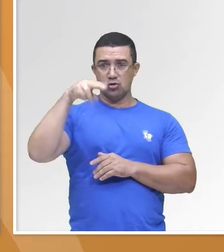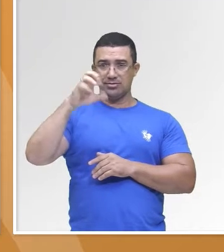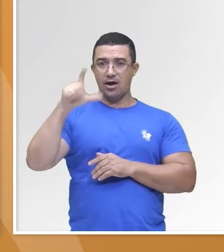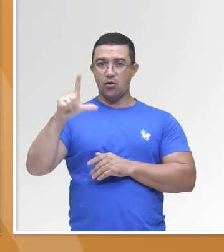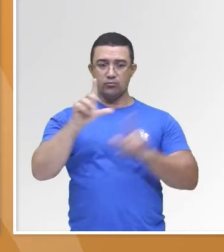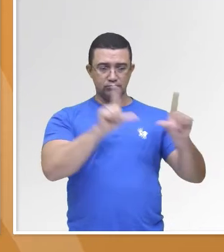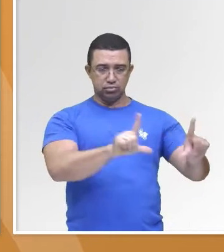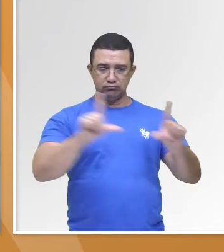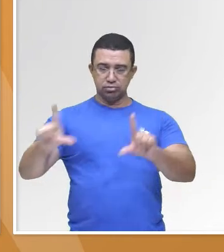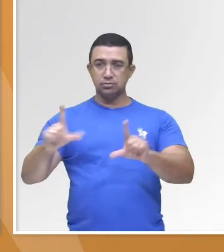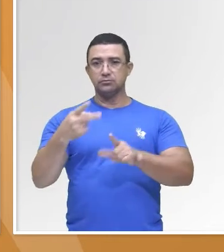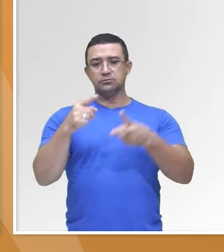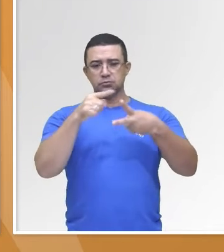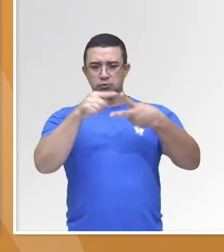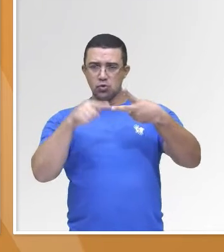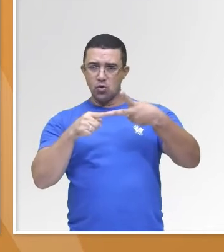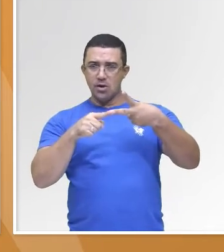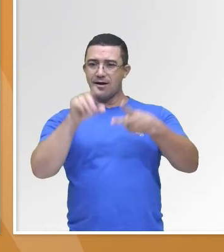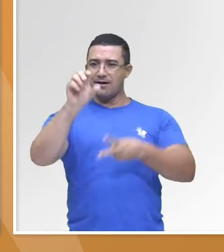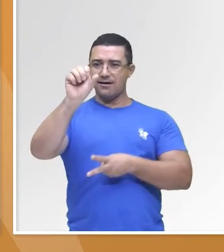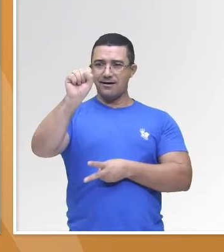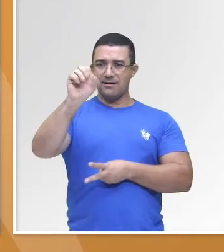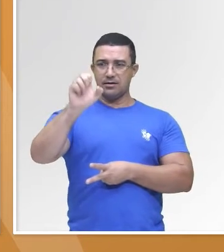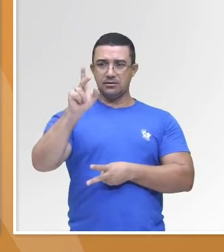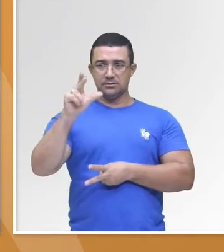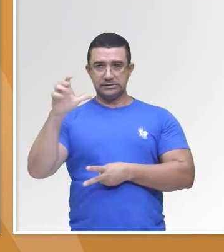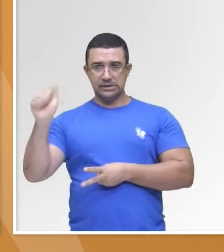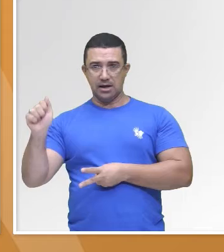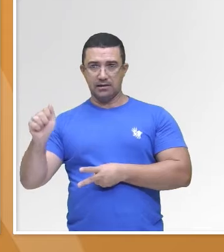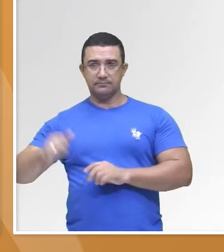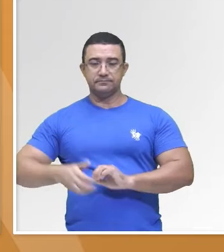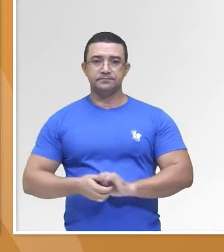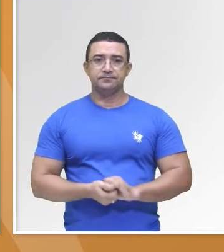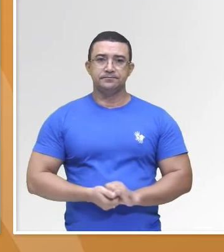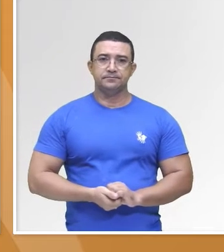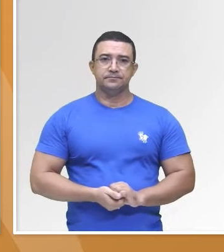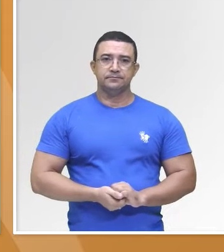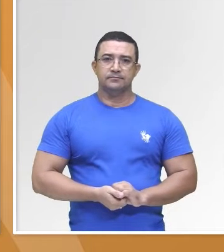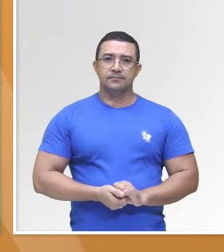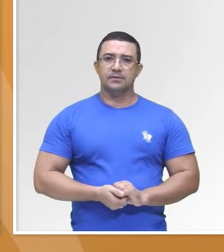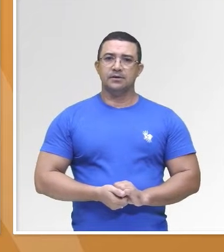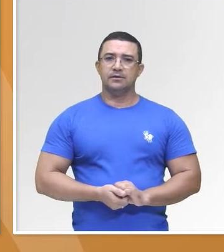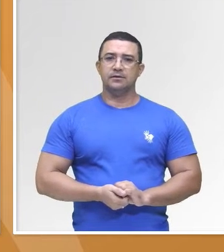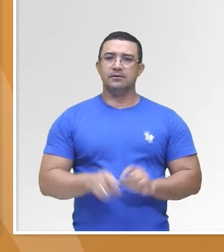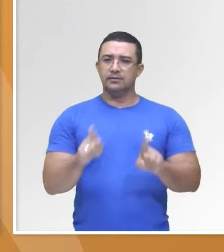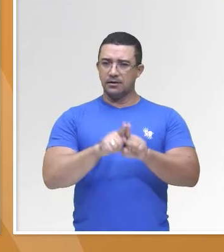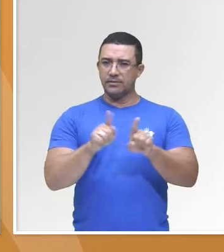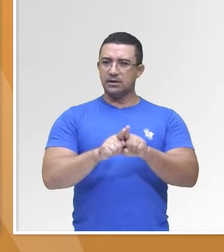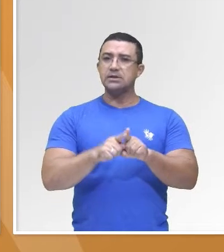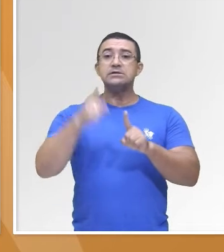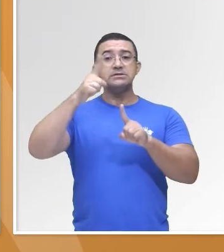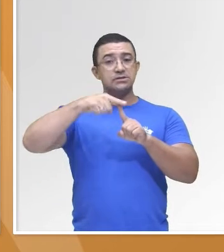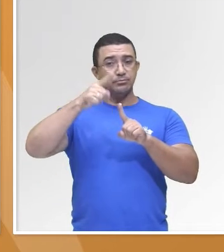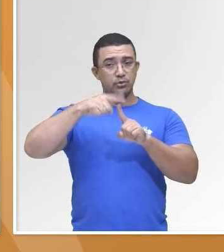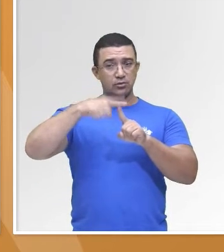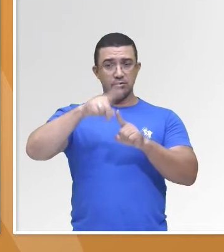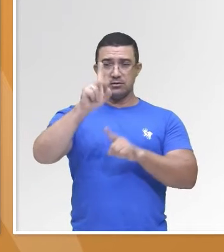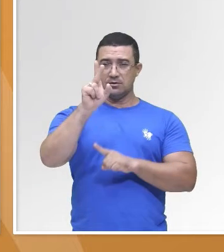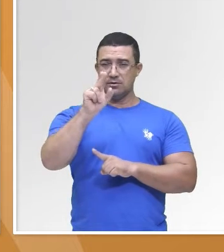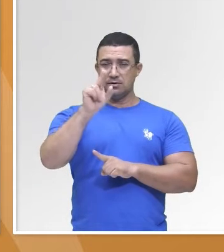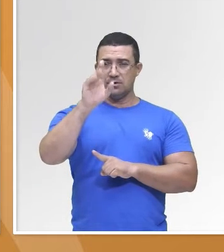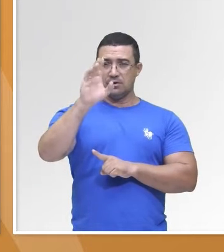2 serras, tá? Além disso, nós temos também, como forma de relevo, que a gente vai